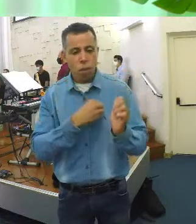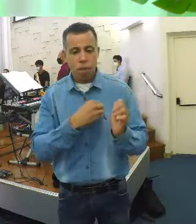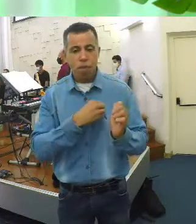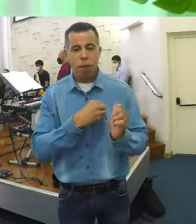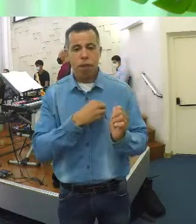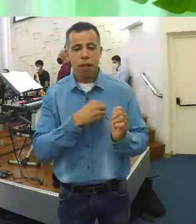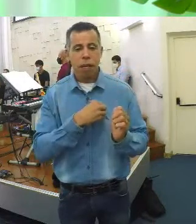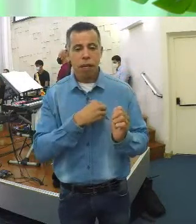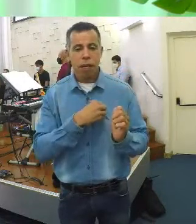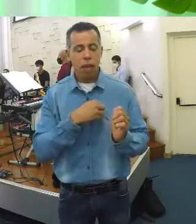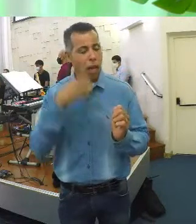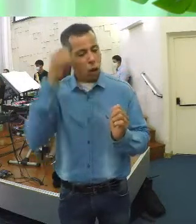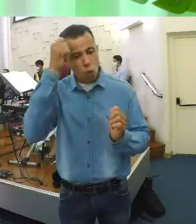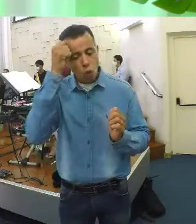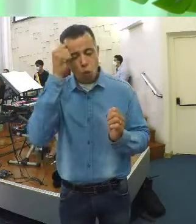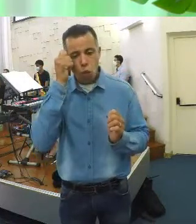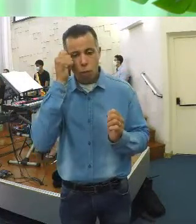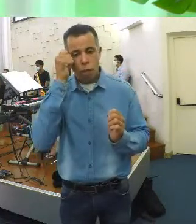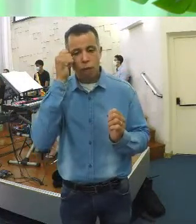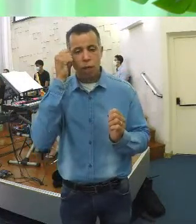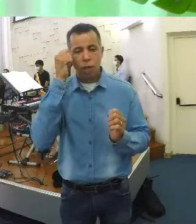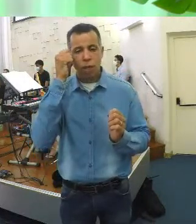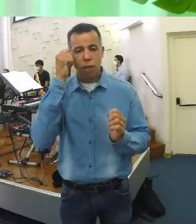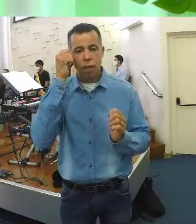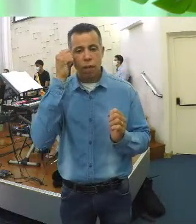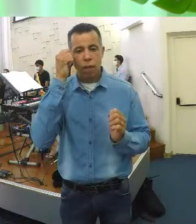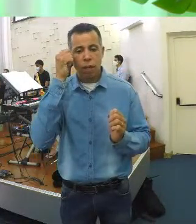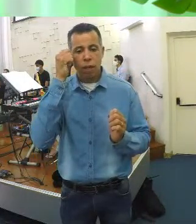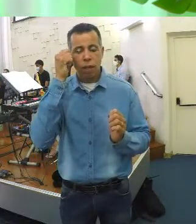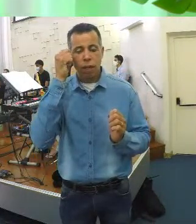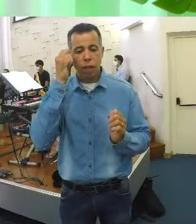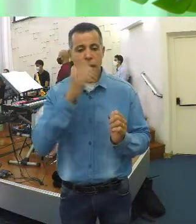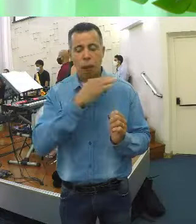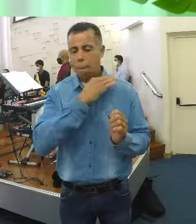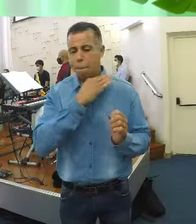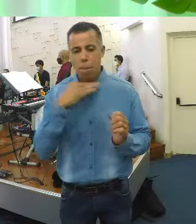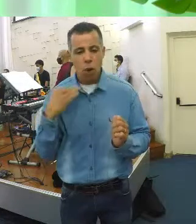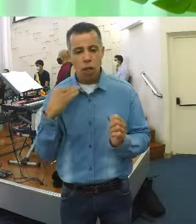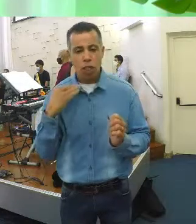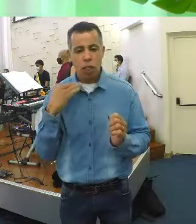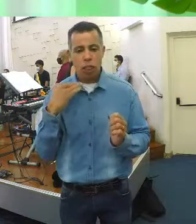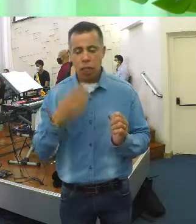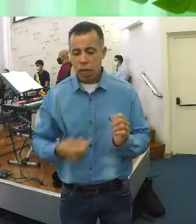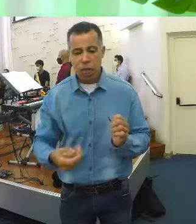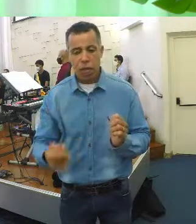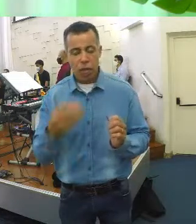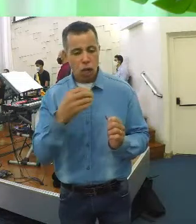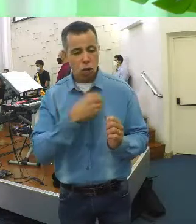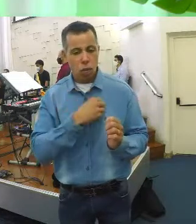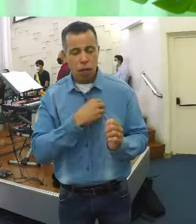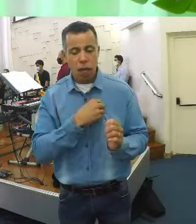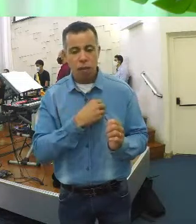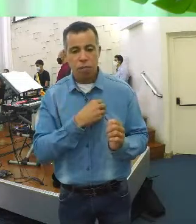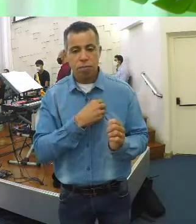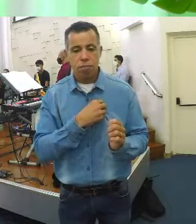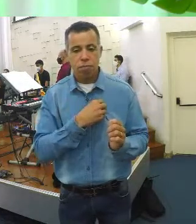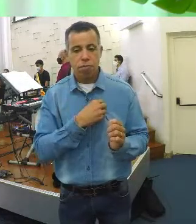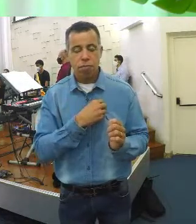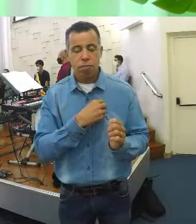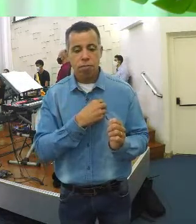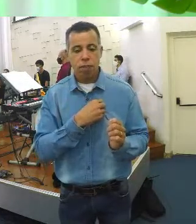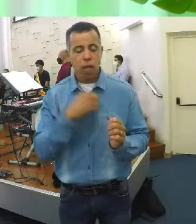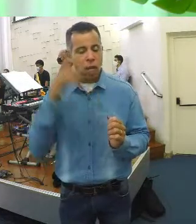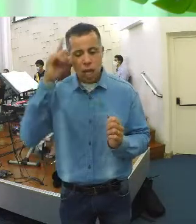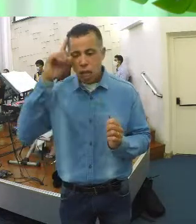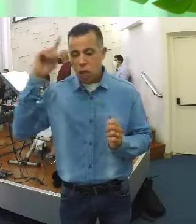da culpa do pecado, da pena eterna do pecado, Irmãos, Deus não nos deve nada, Ele nos deu